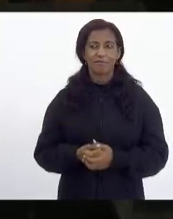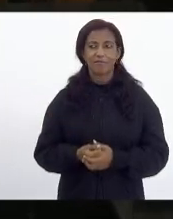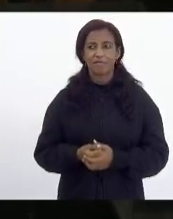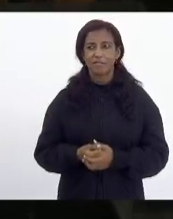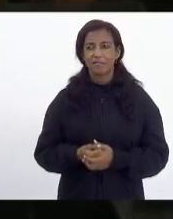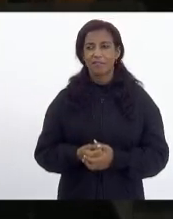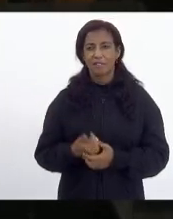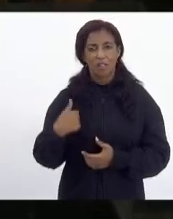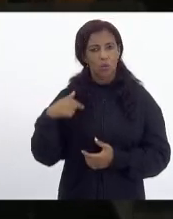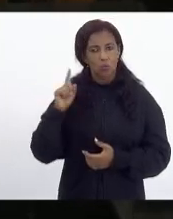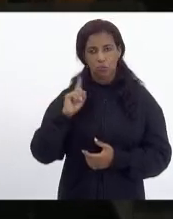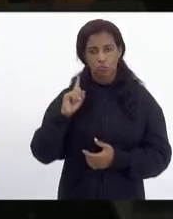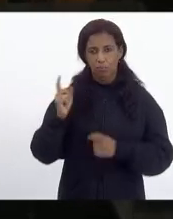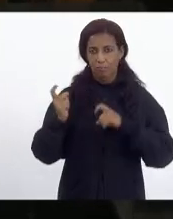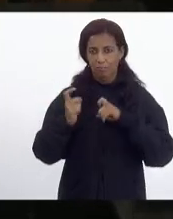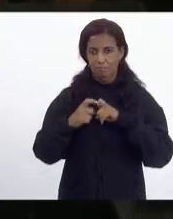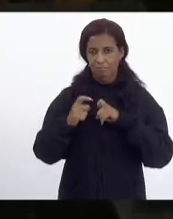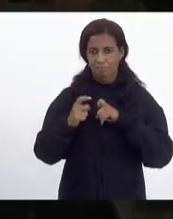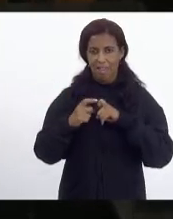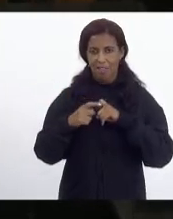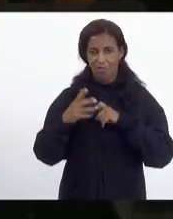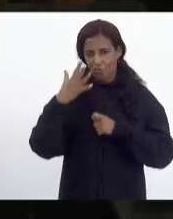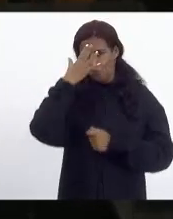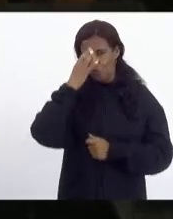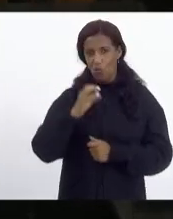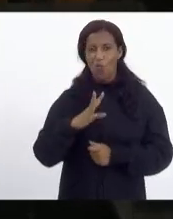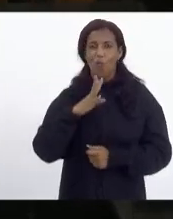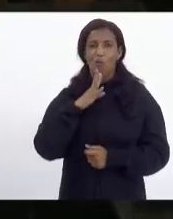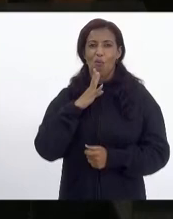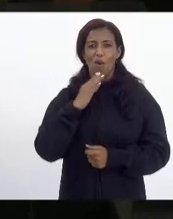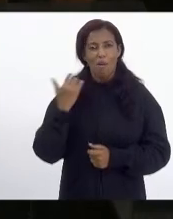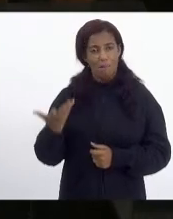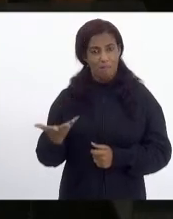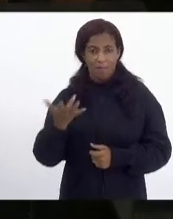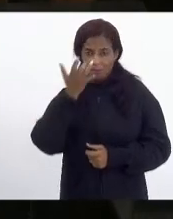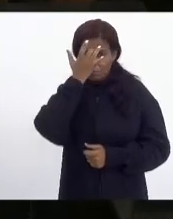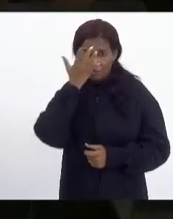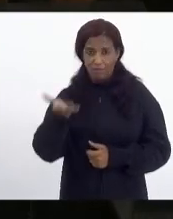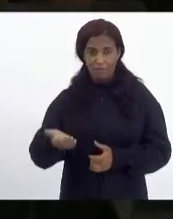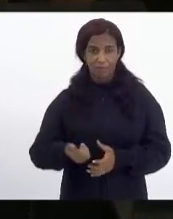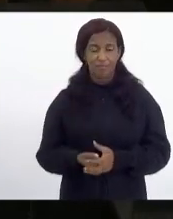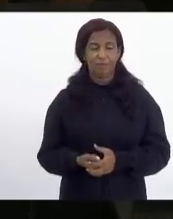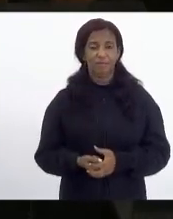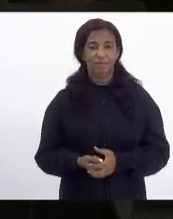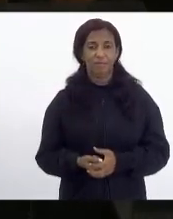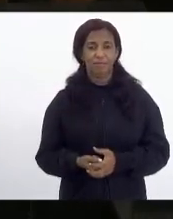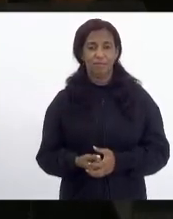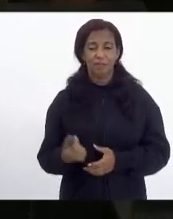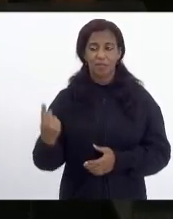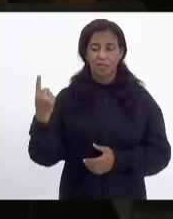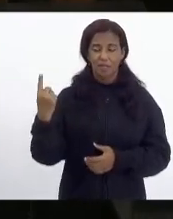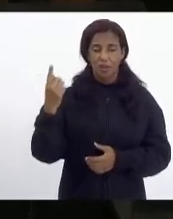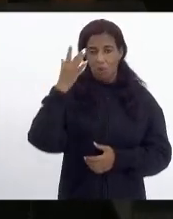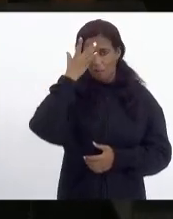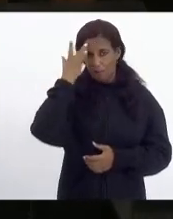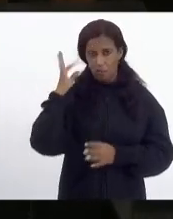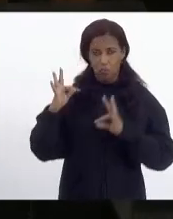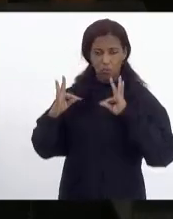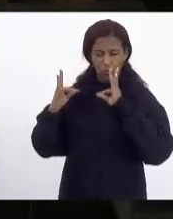não sou médico para entrar nessa área mas é muito mais provável que um cidadão